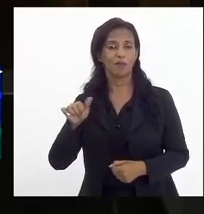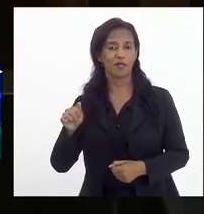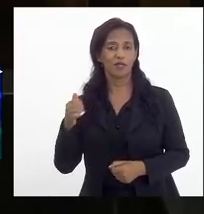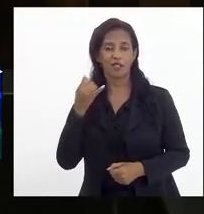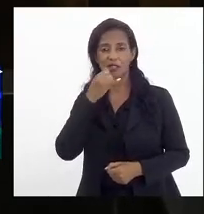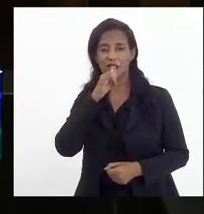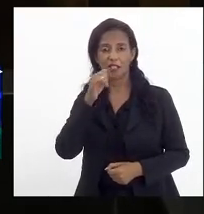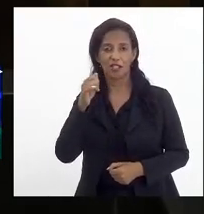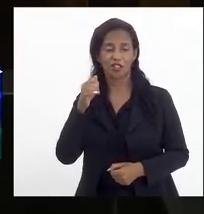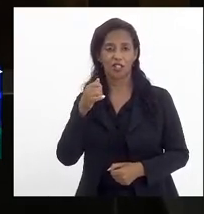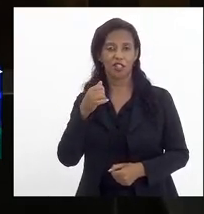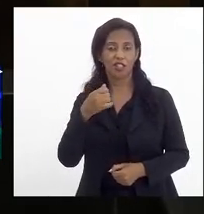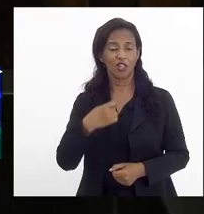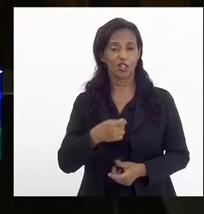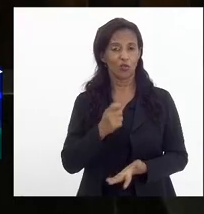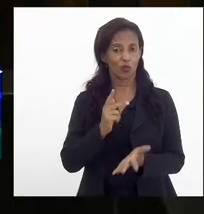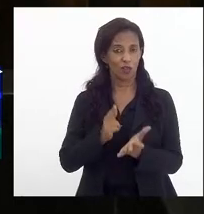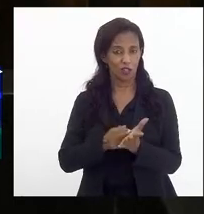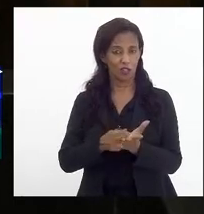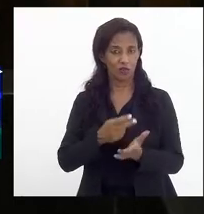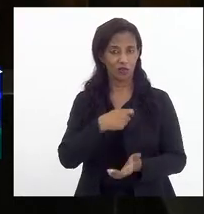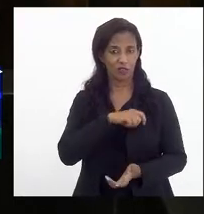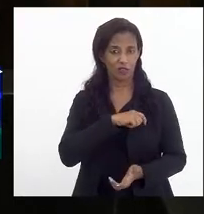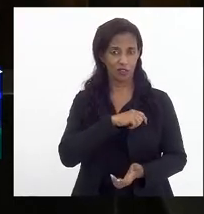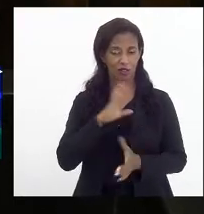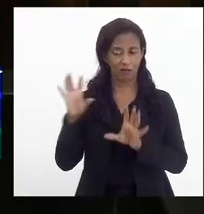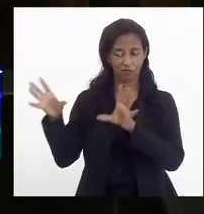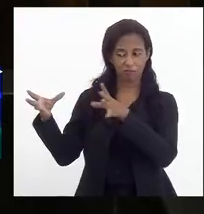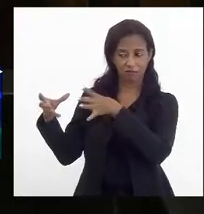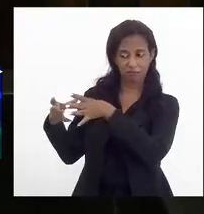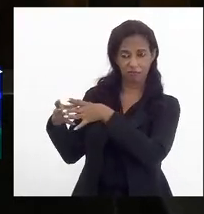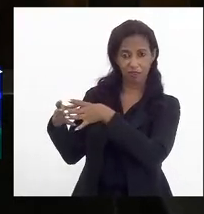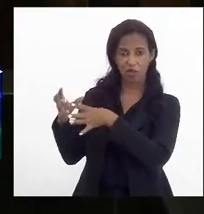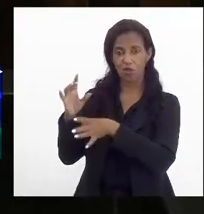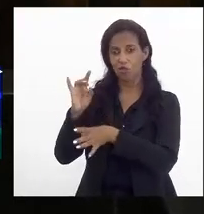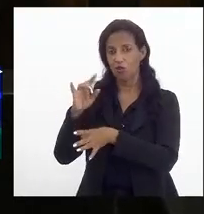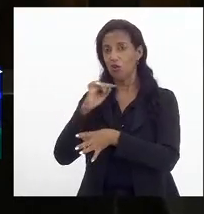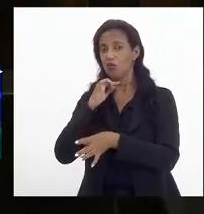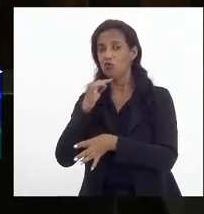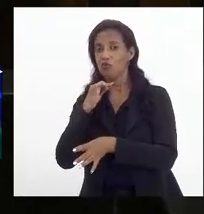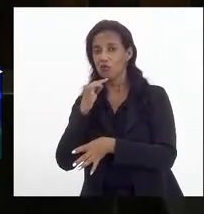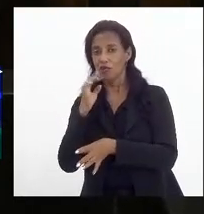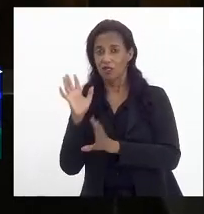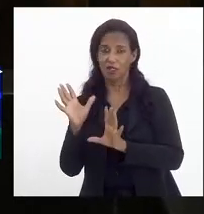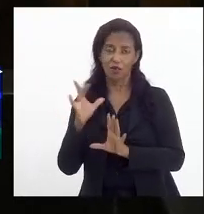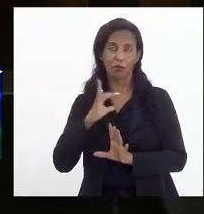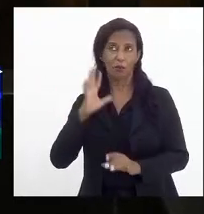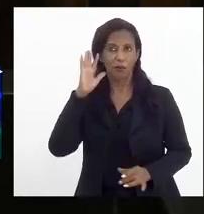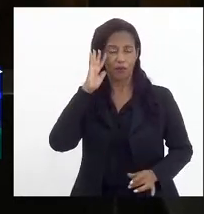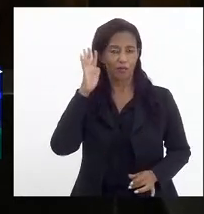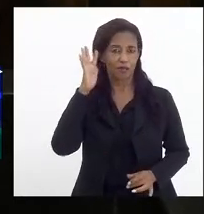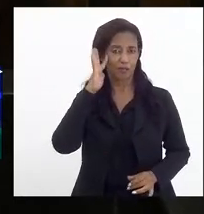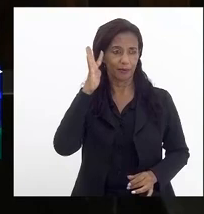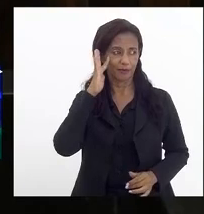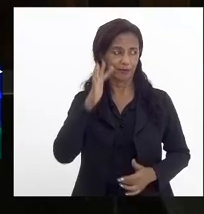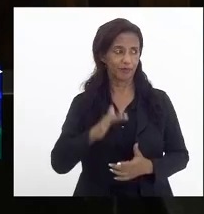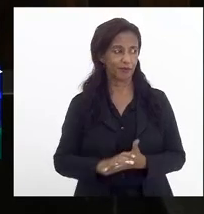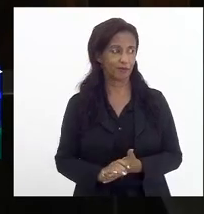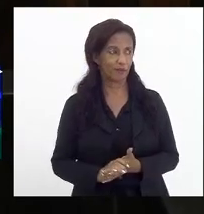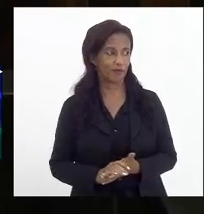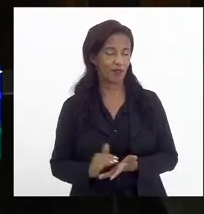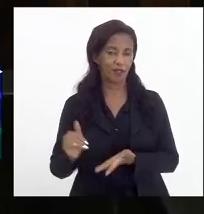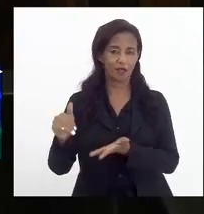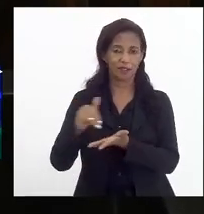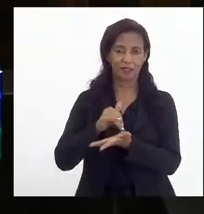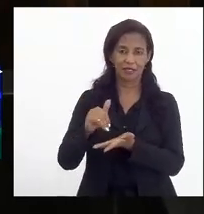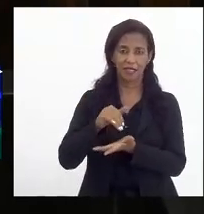do regime de recuperação fiscal só não conseguiu fazer a relação mas Posso até imaginar que